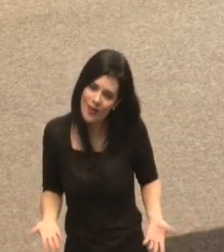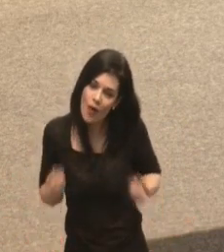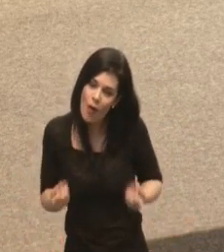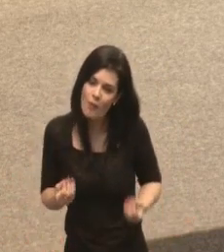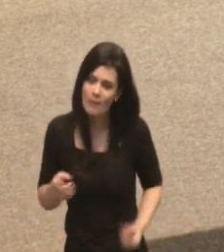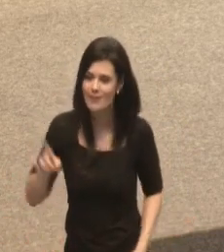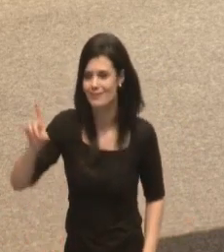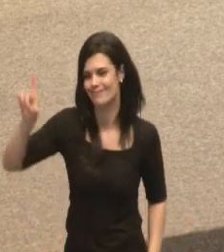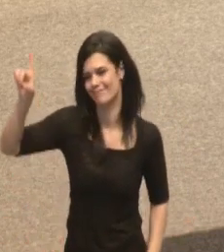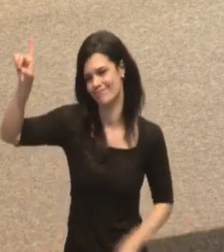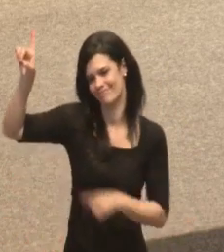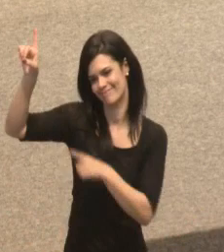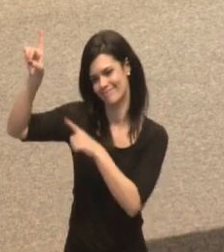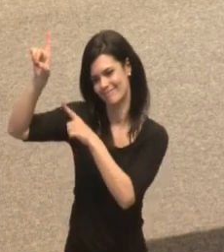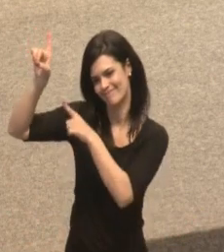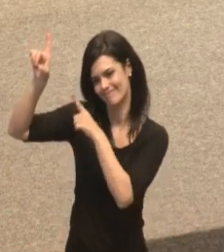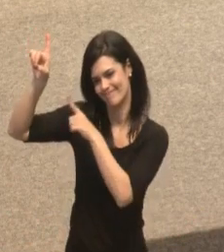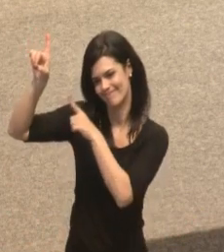Tororó.